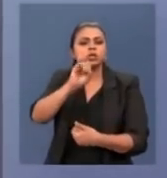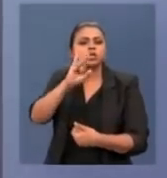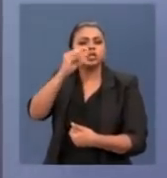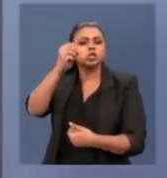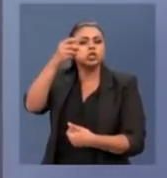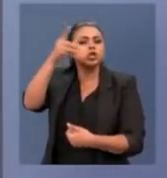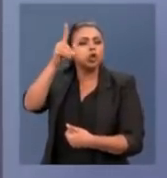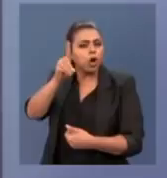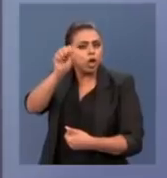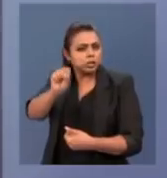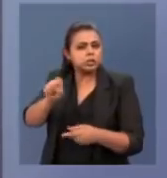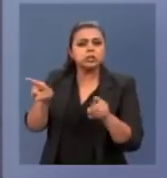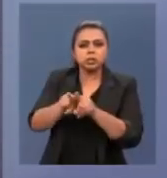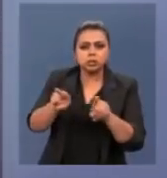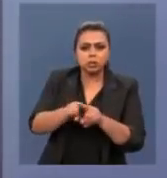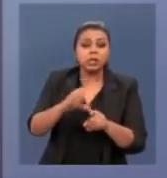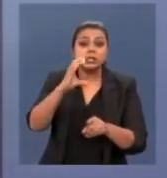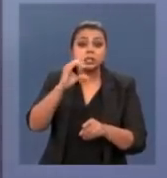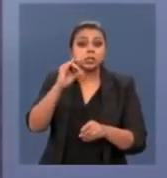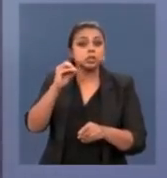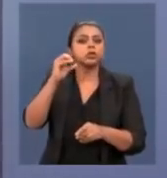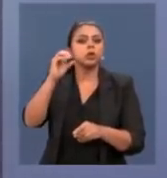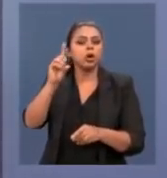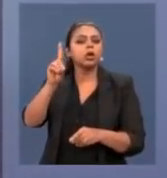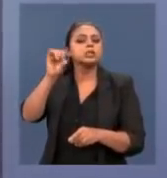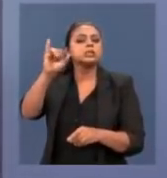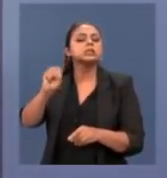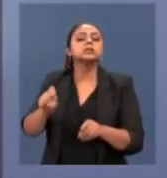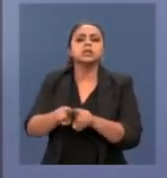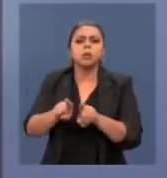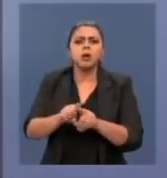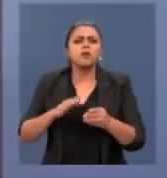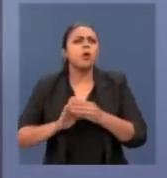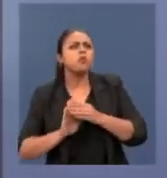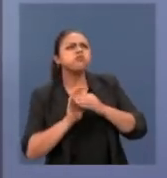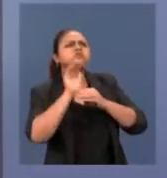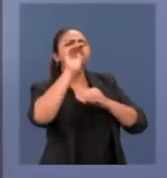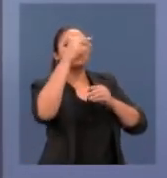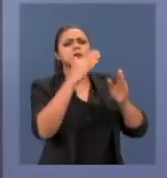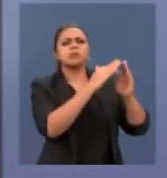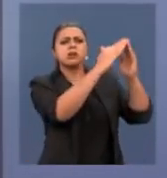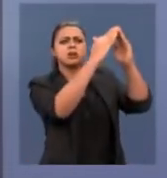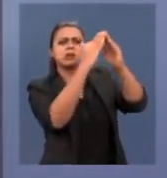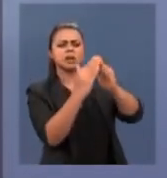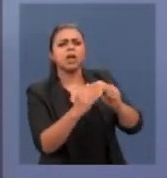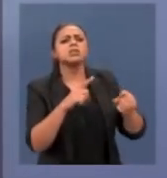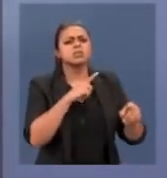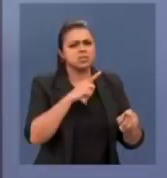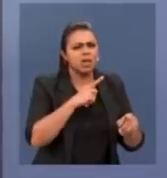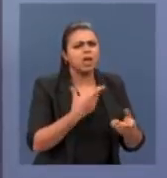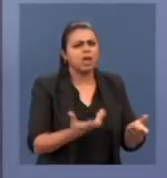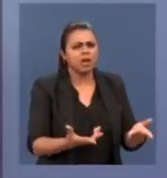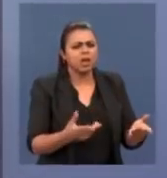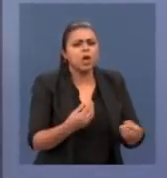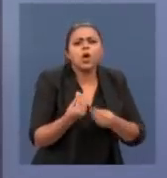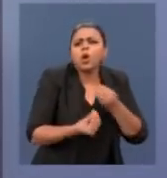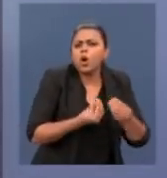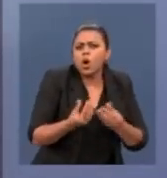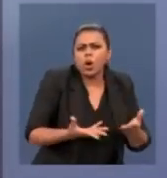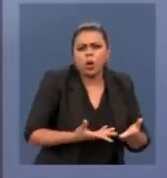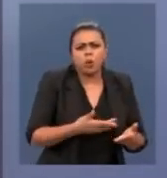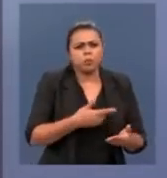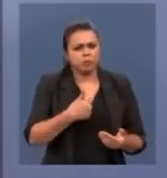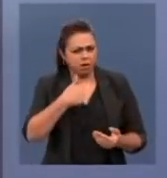isso são coisas interessantes nós não vamos entrar em morro eu vim do mundo mão quem de 11 anos